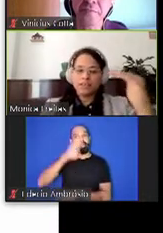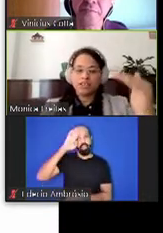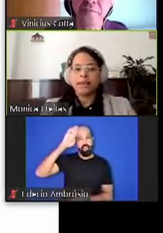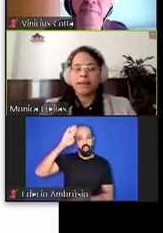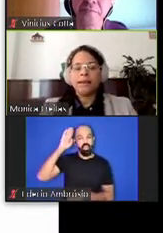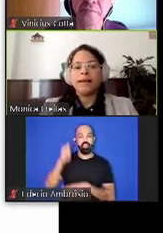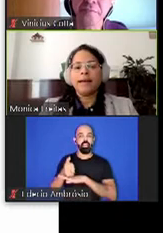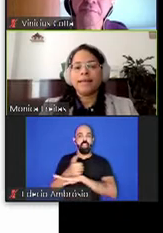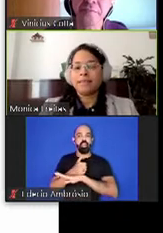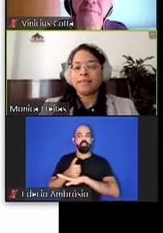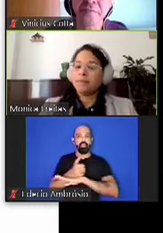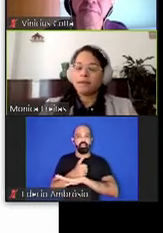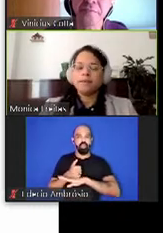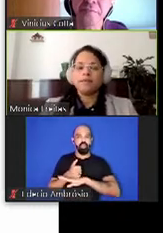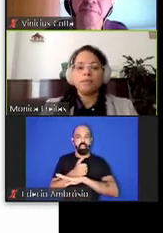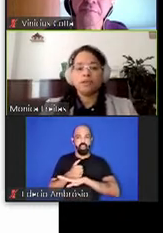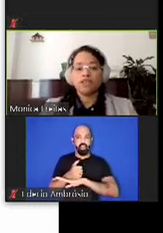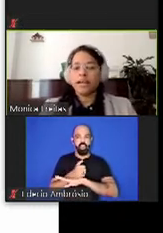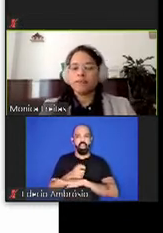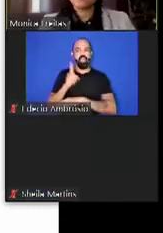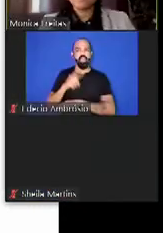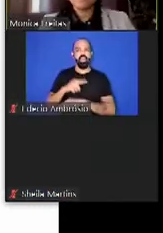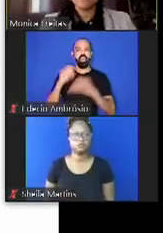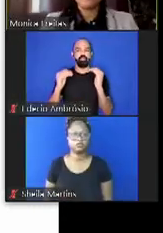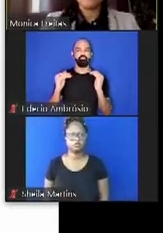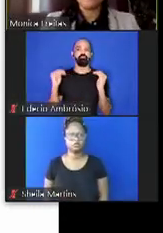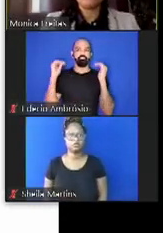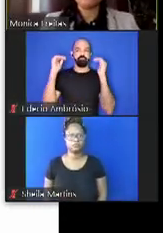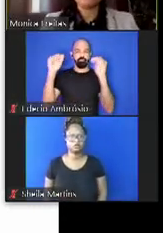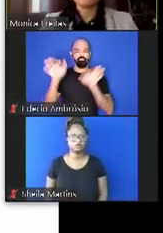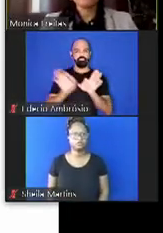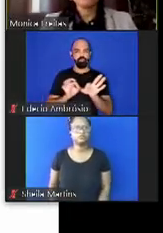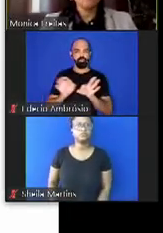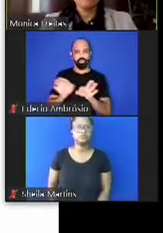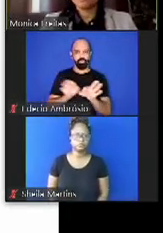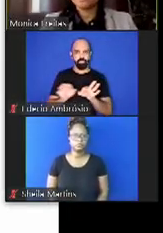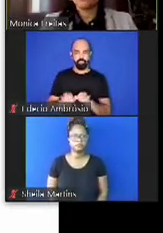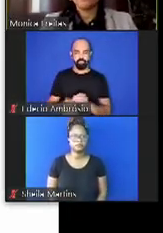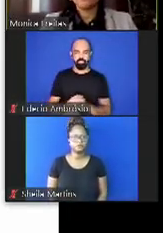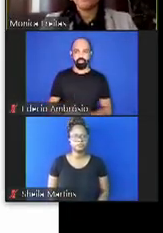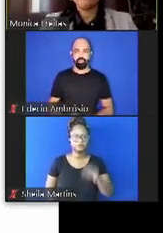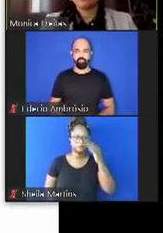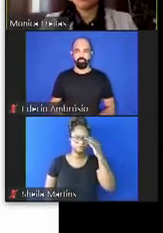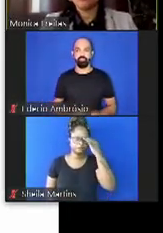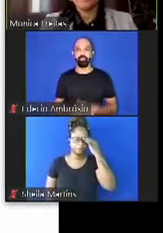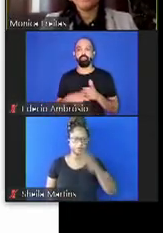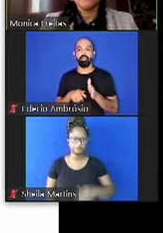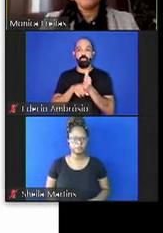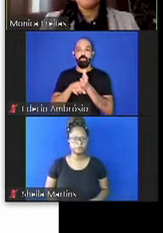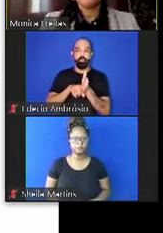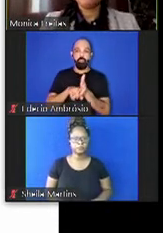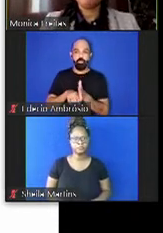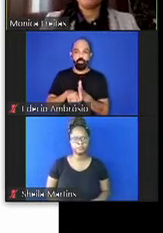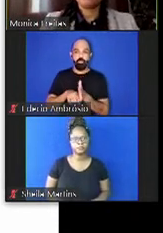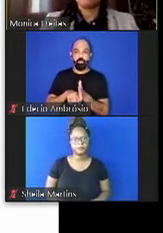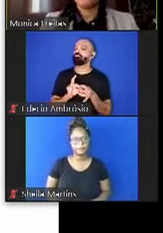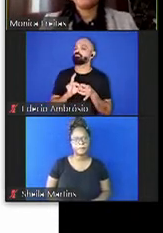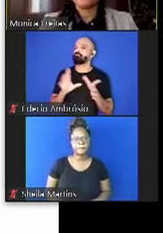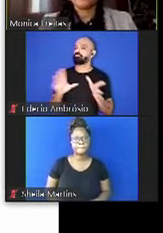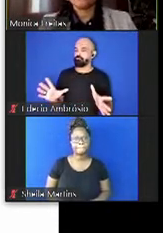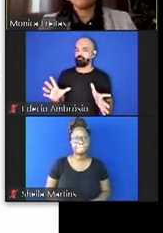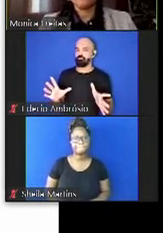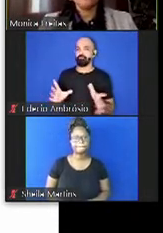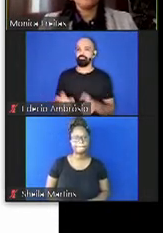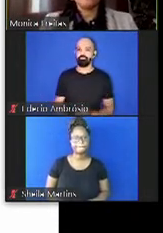vai estar acima do projeto que estará sendo aplicado. O pesquisador ele tem livre escolha. Então, ele pode